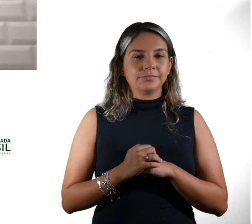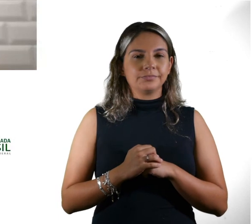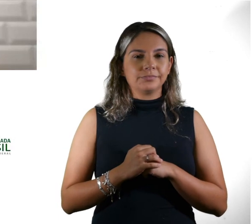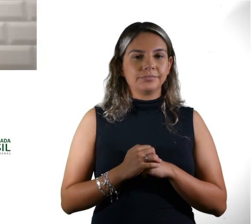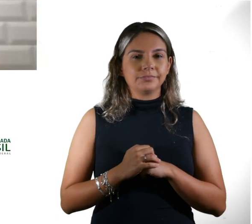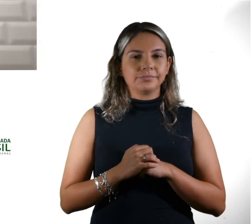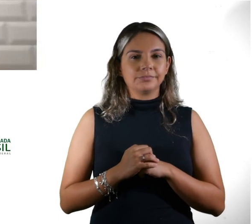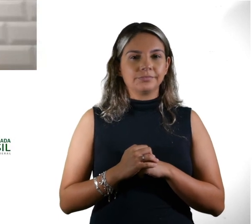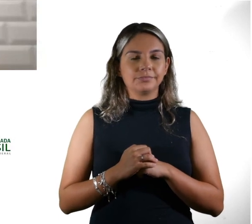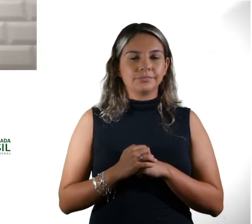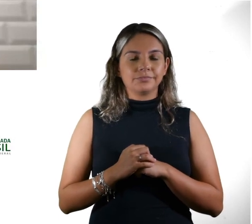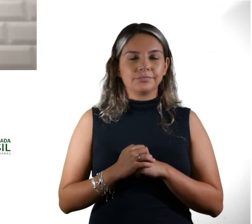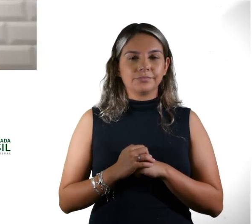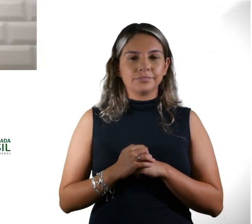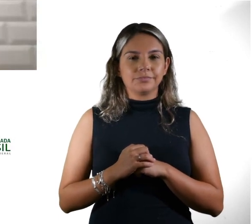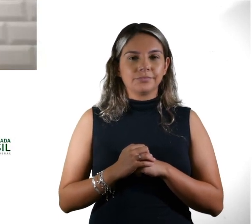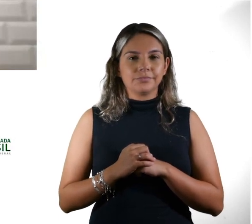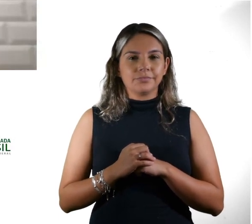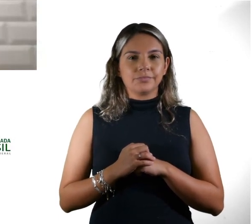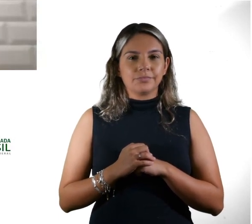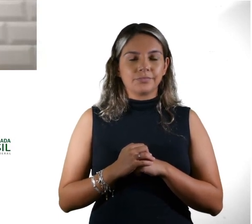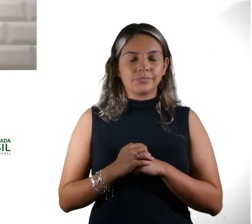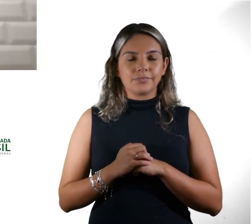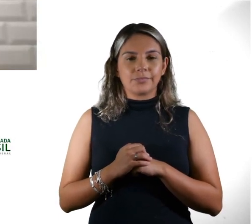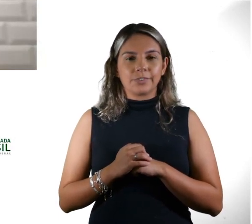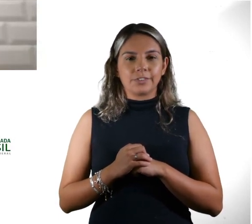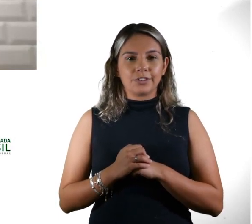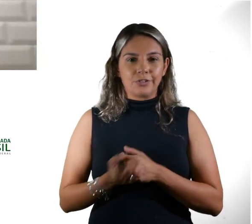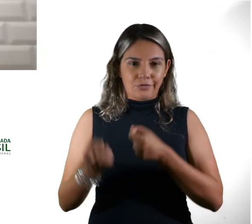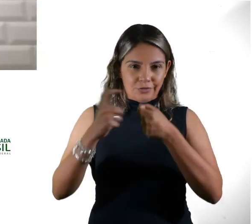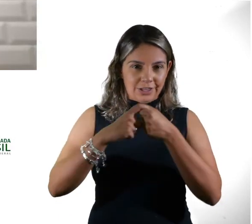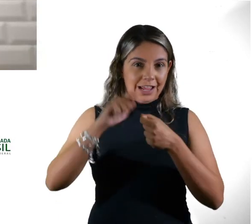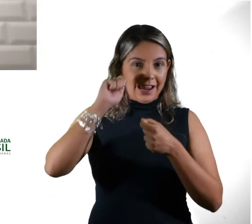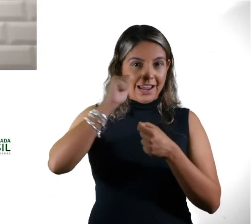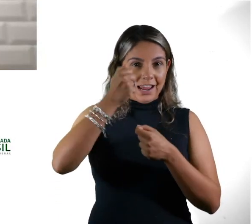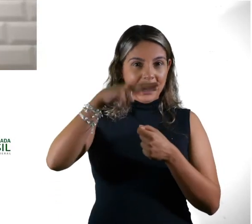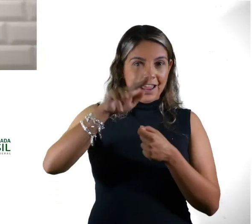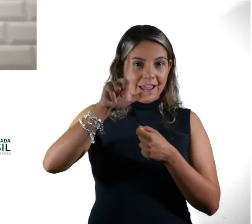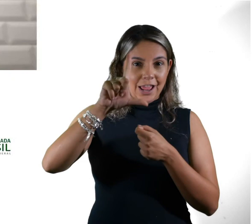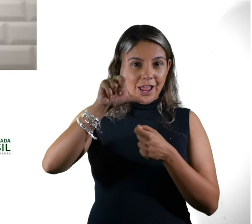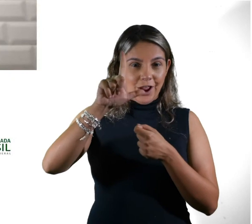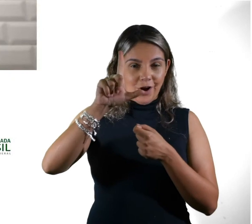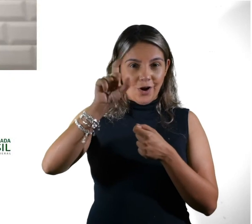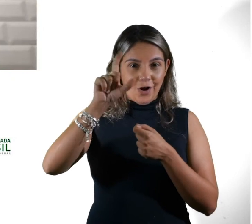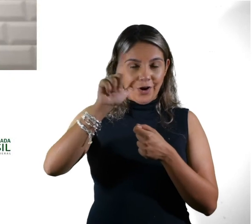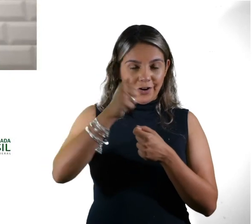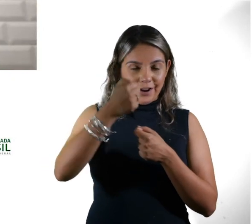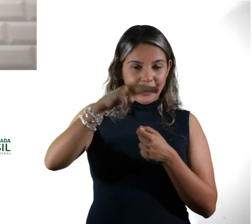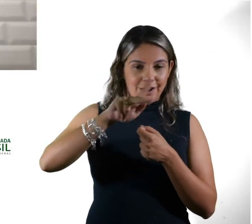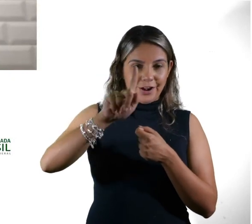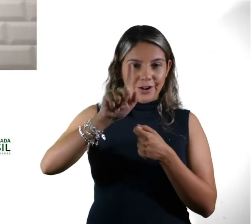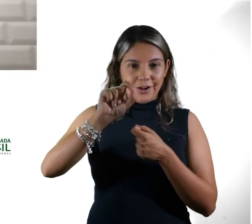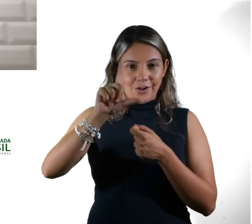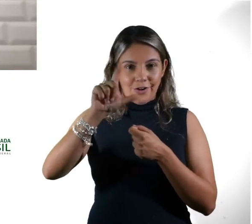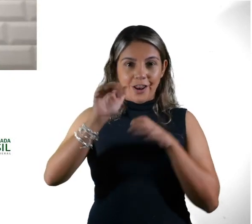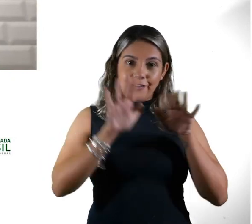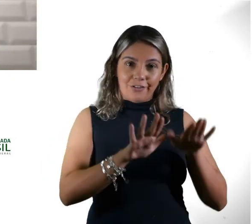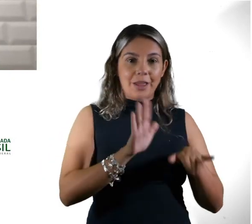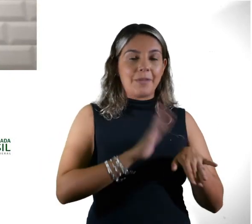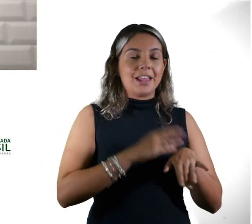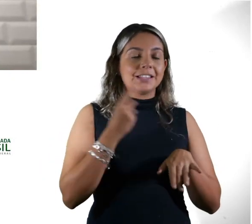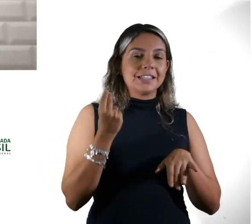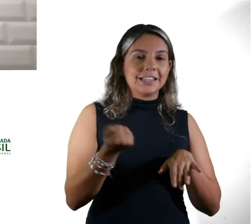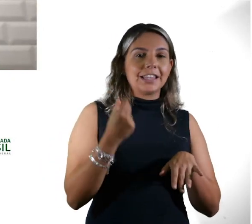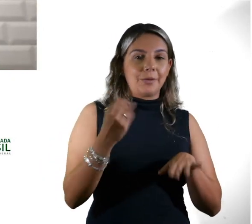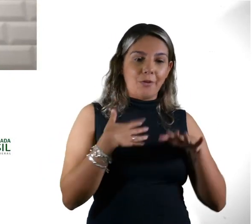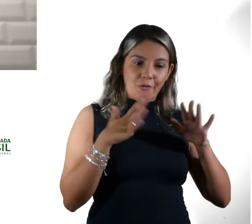Mas em ambos os casos eu vou ter que voltar a Angola e vou ter que passar mais tempo. Portanto, este ano eu penso passar mais tempo